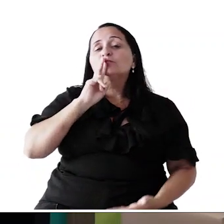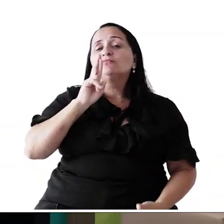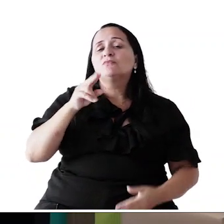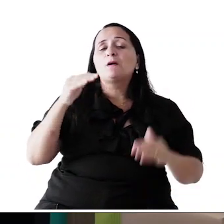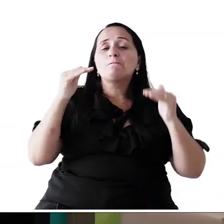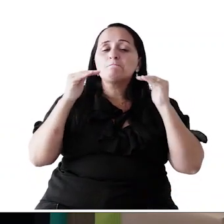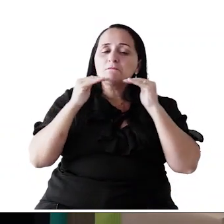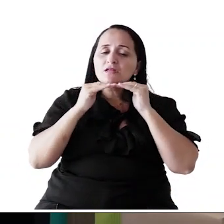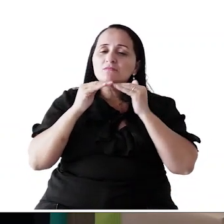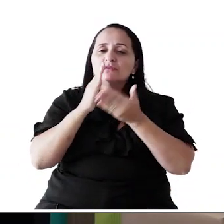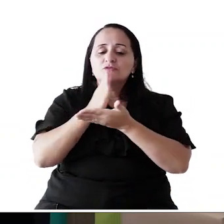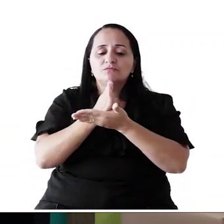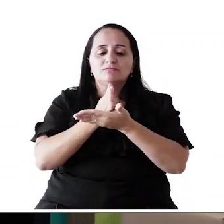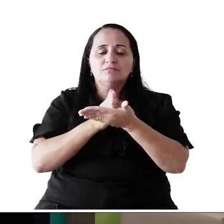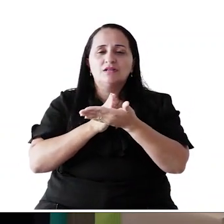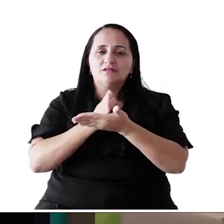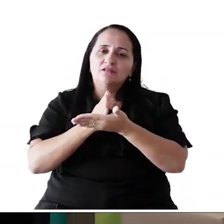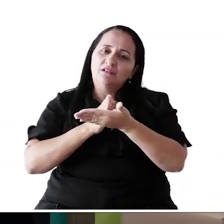metade.